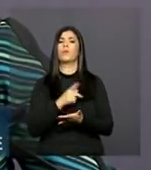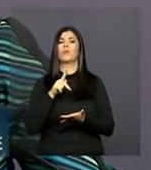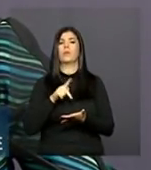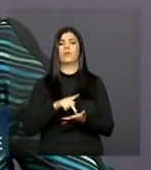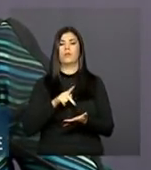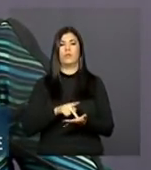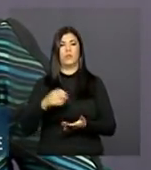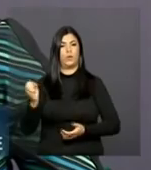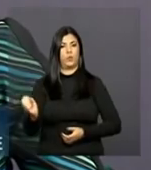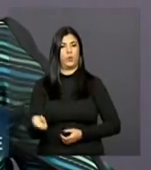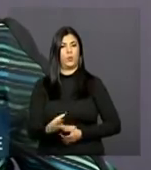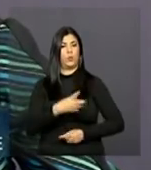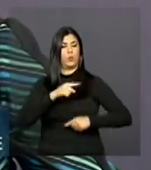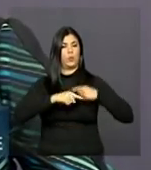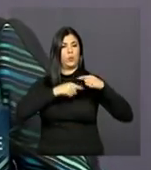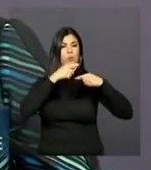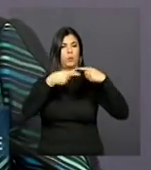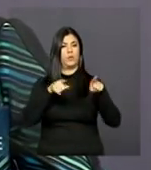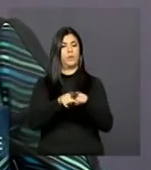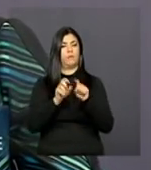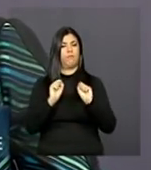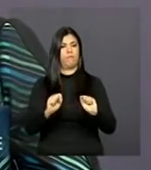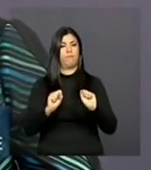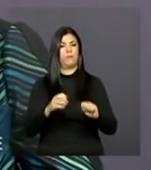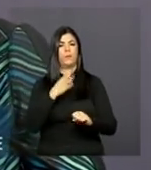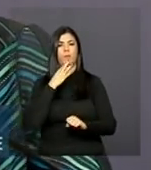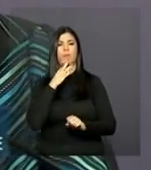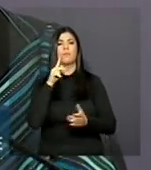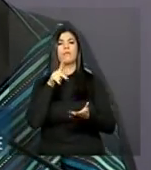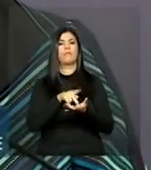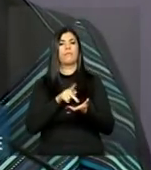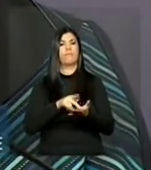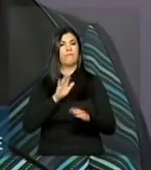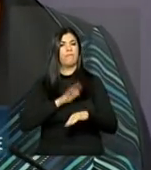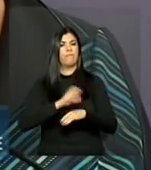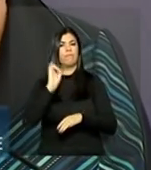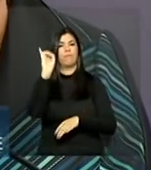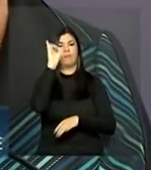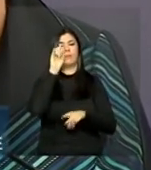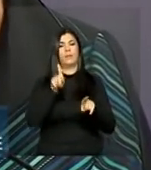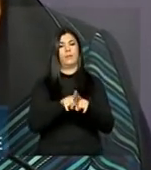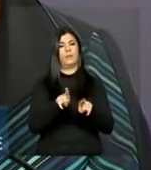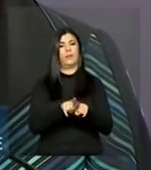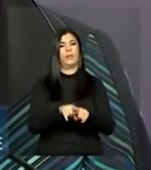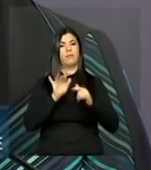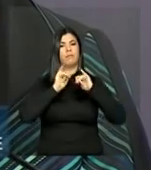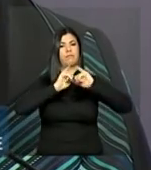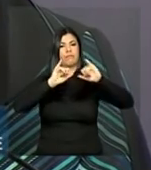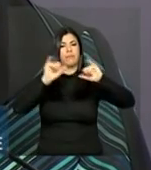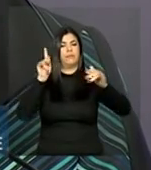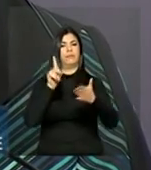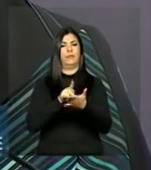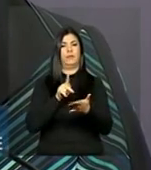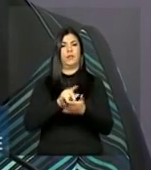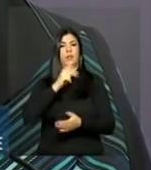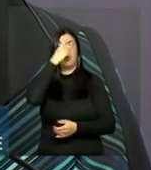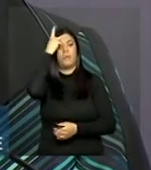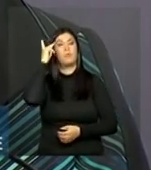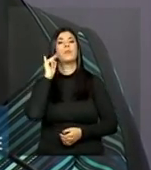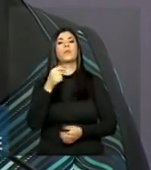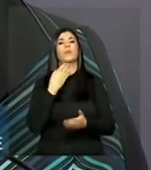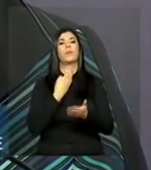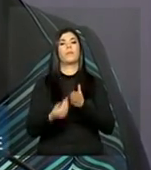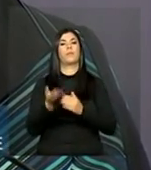novas gerações mereciam a verdade e sobretudo mereciam a verdade aqueles que